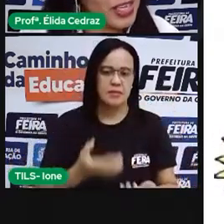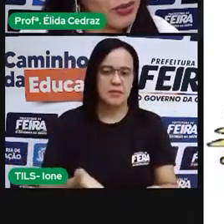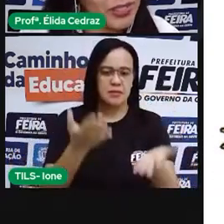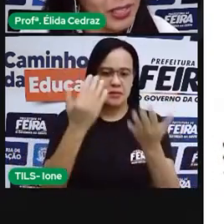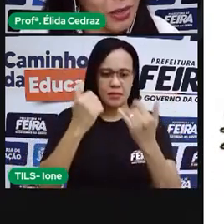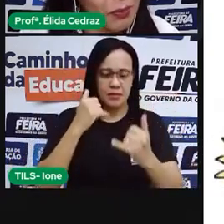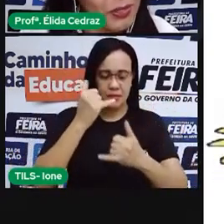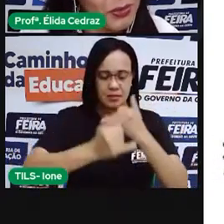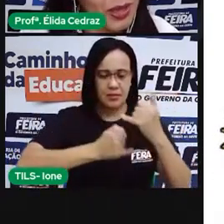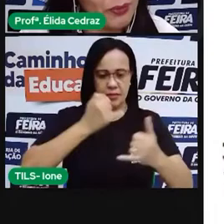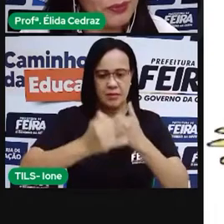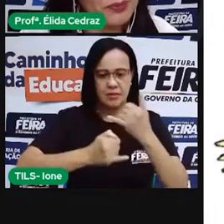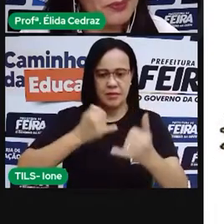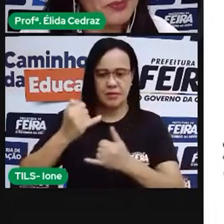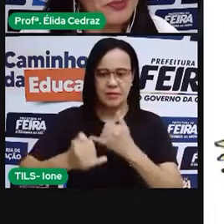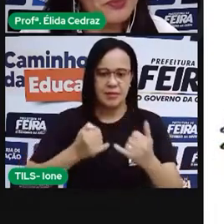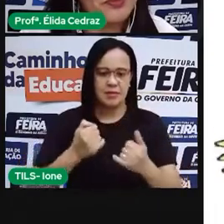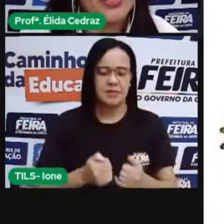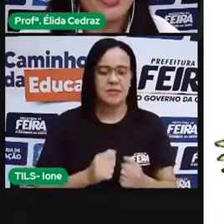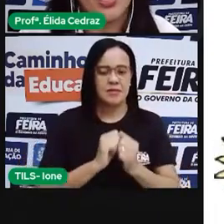brincar de carrossel, pessoal?